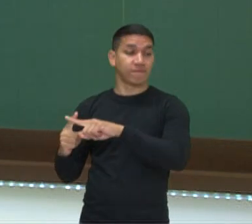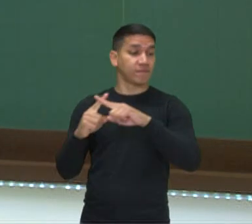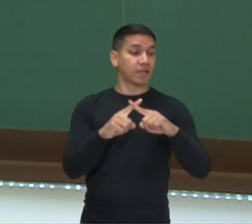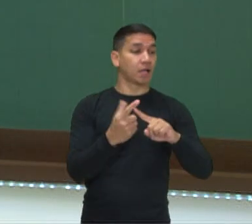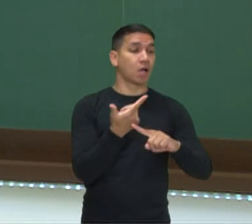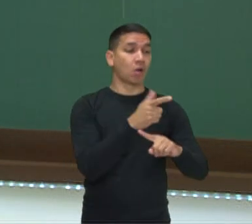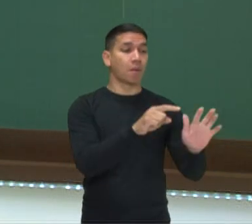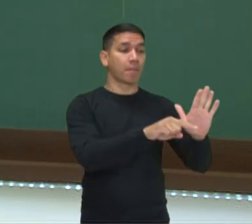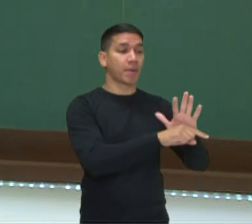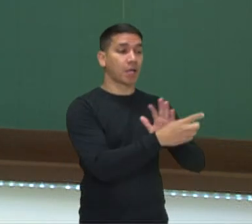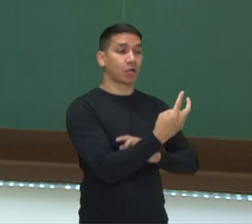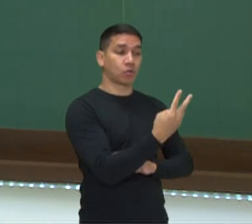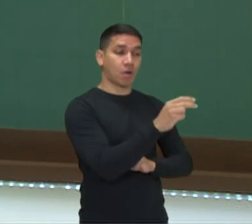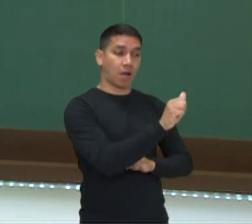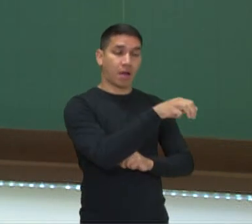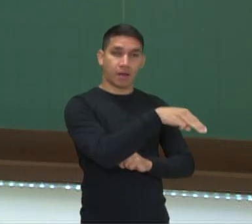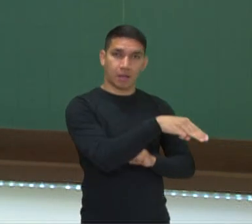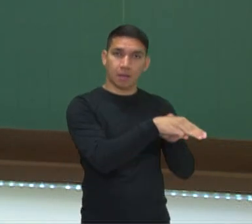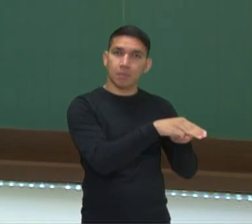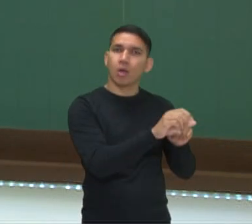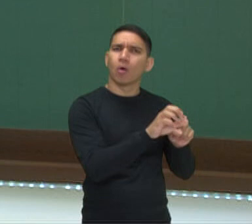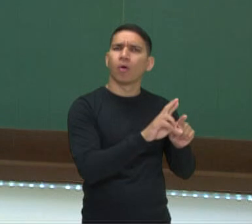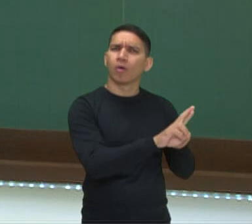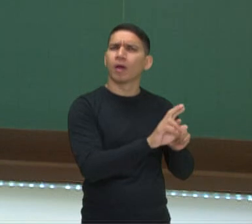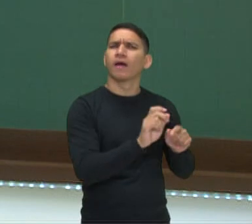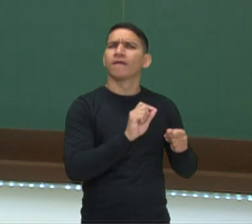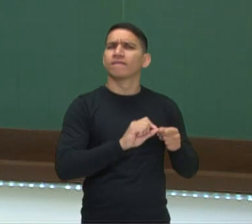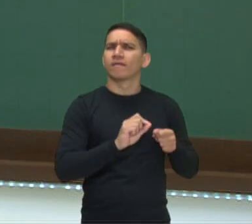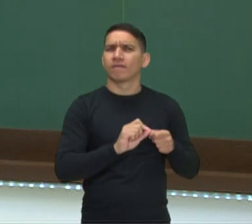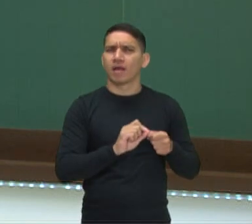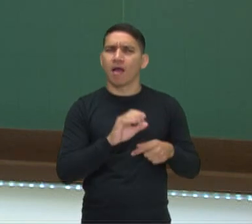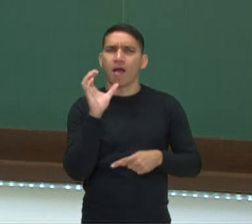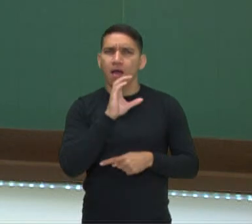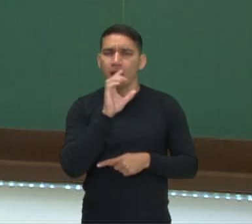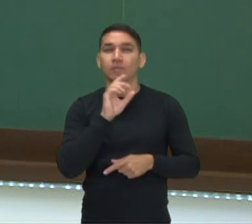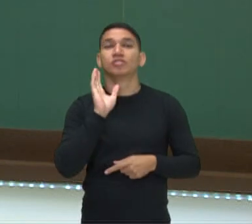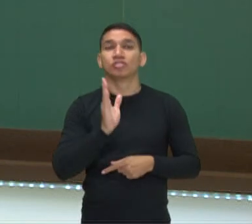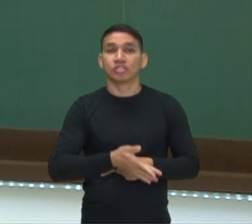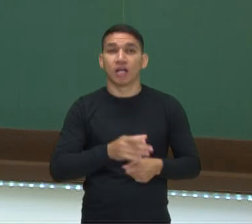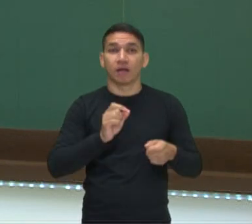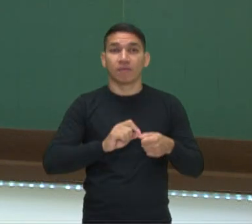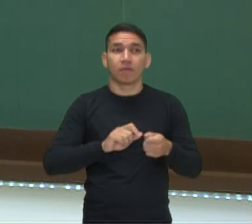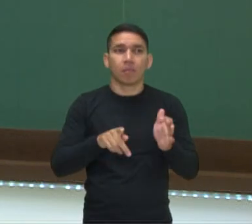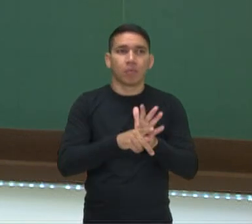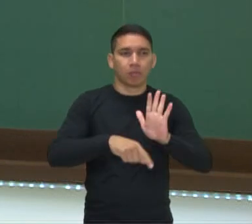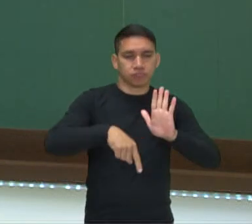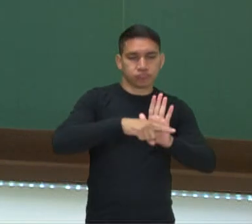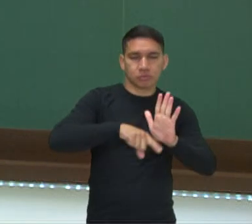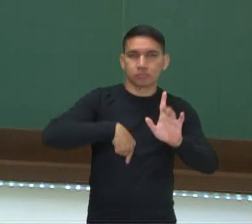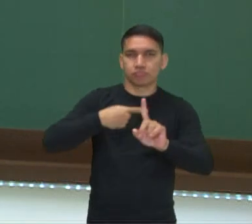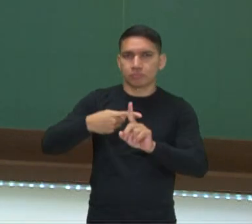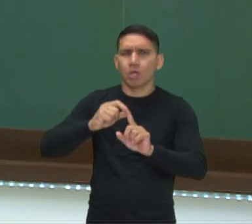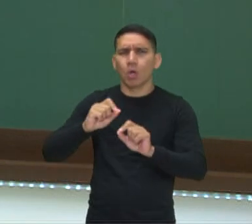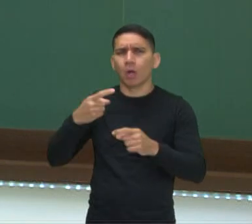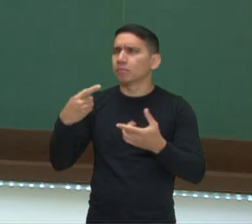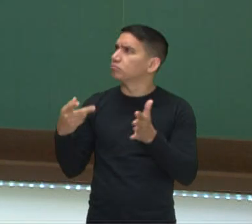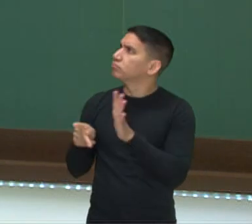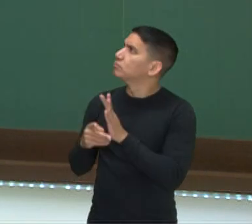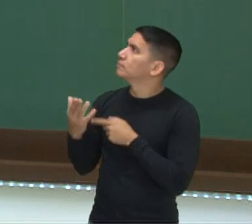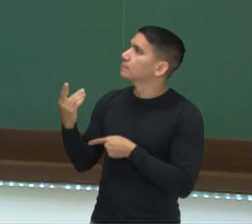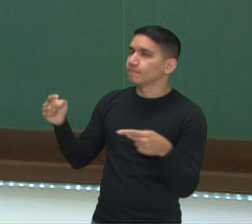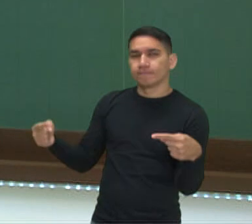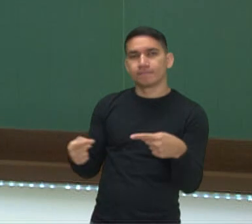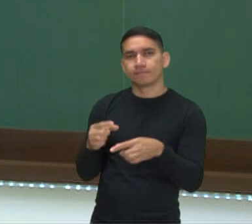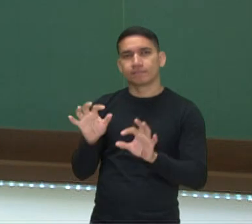menos 2AM. Para dar uma agilizada, já resolvemos o sinal aqui. O mais do 5 com o menos do